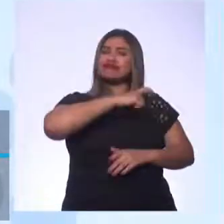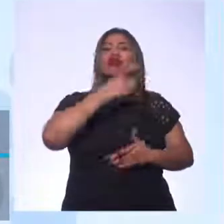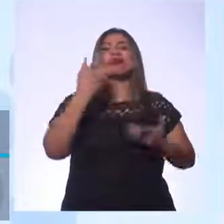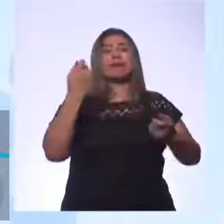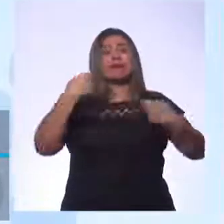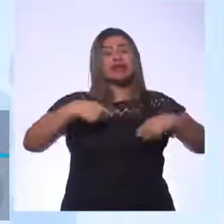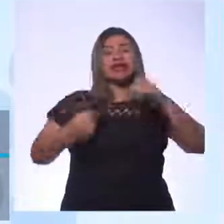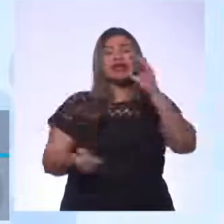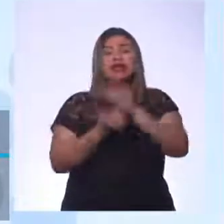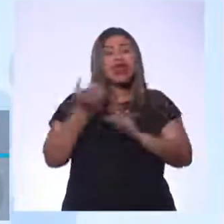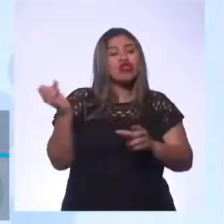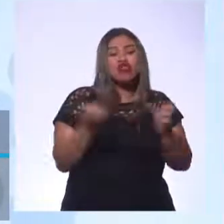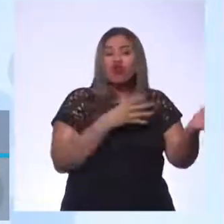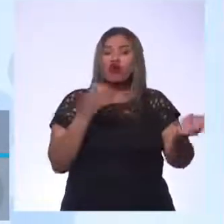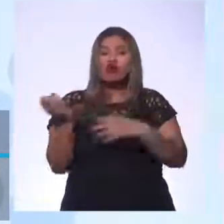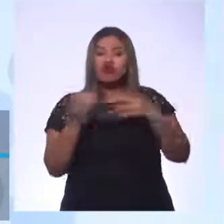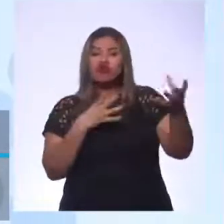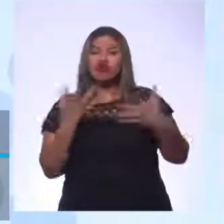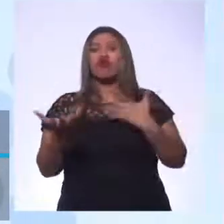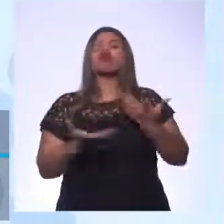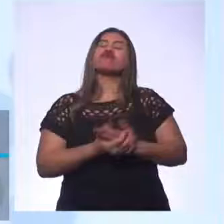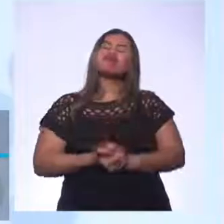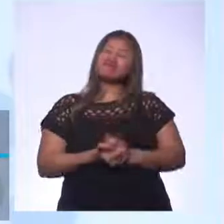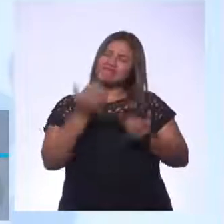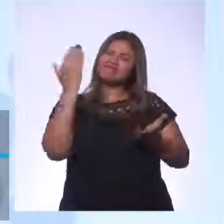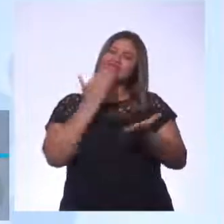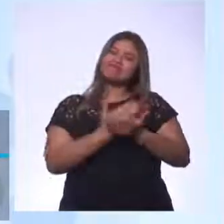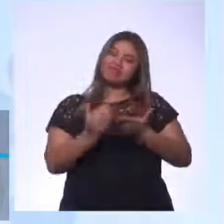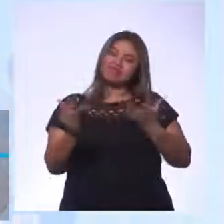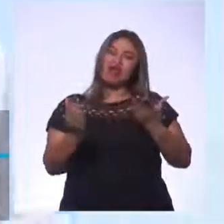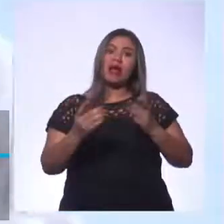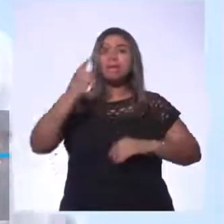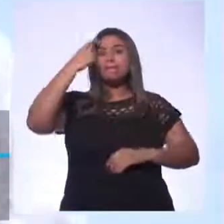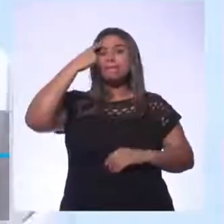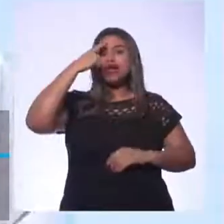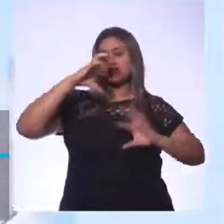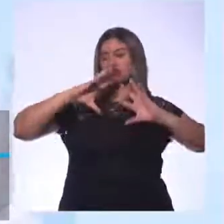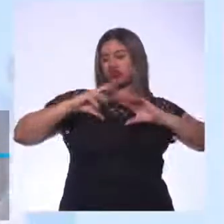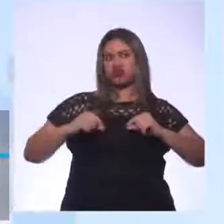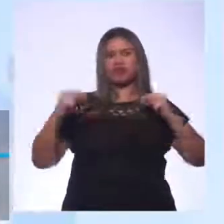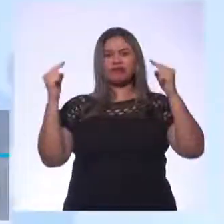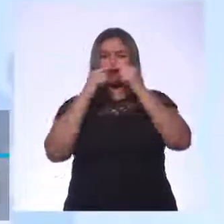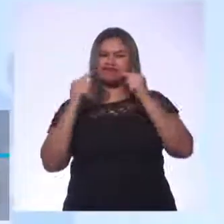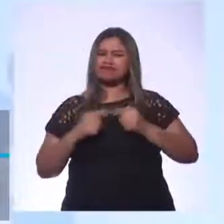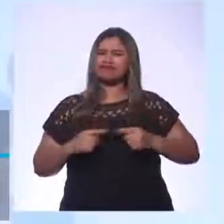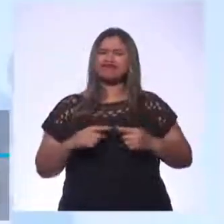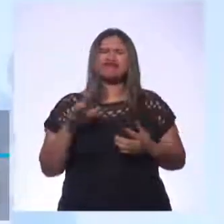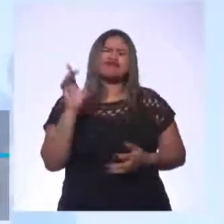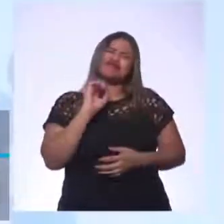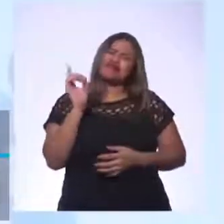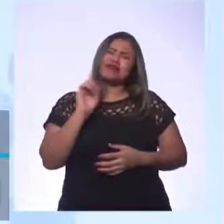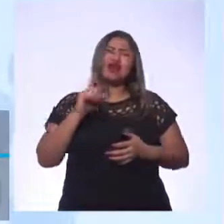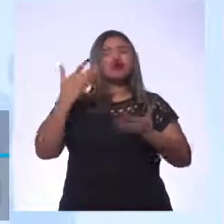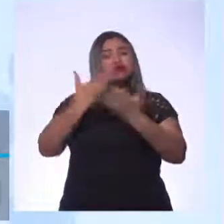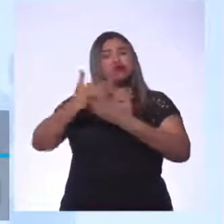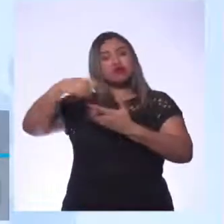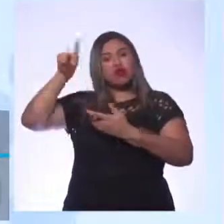hábitos sustentáveis. É um começo, é lógico que nem tudo nos compete. Né? Na outra aula eu